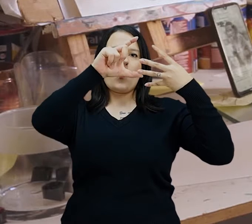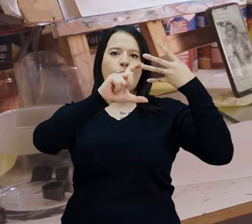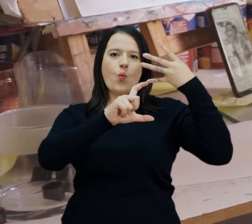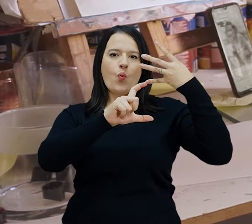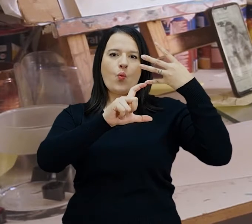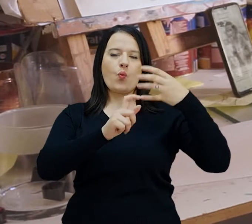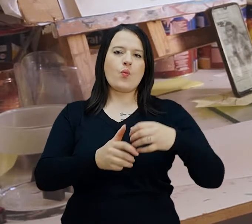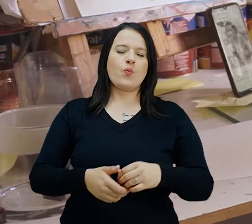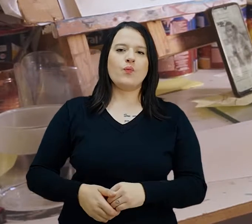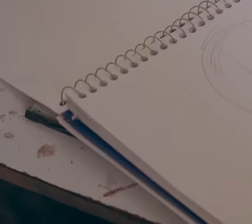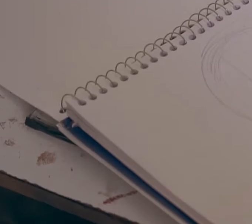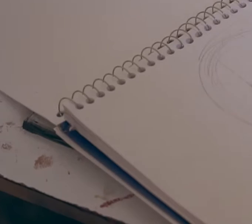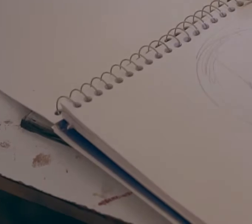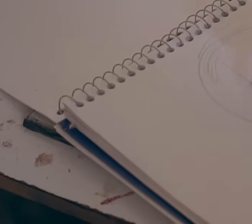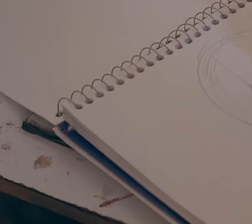que é a cabeça.